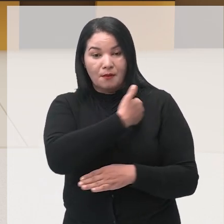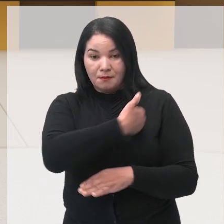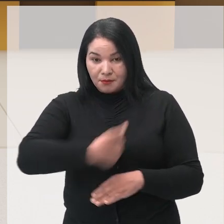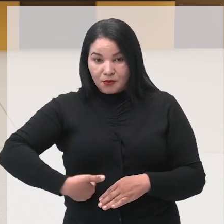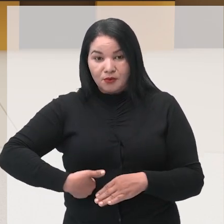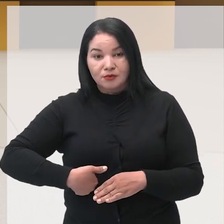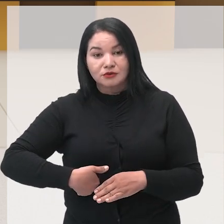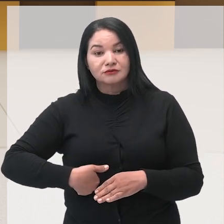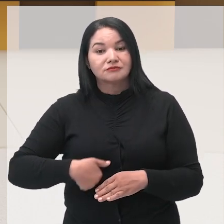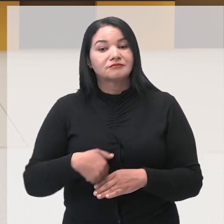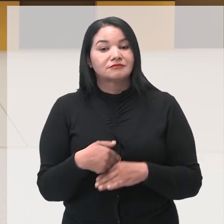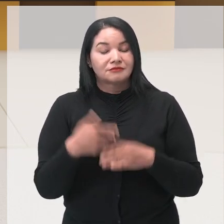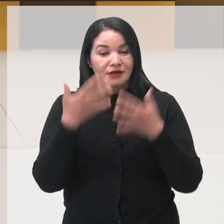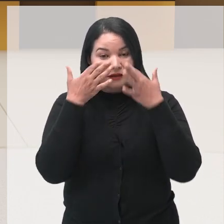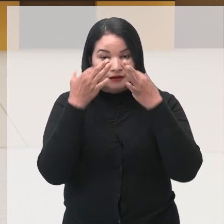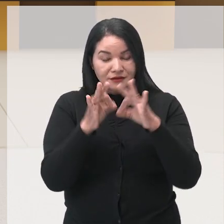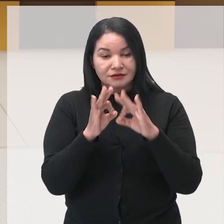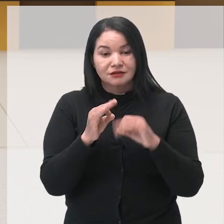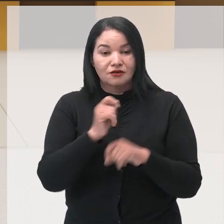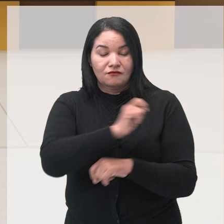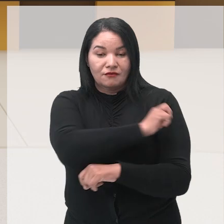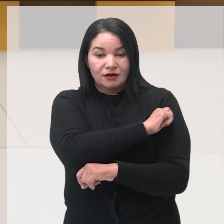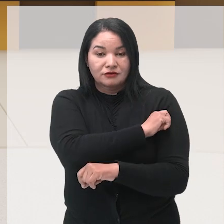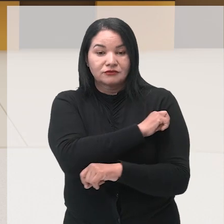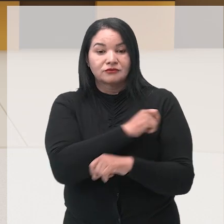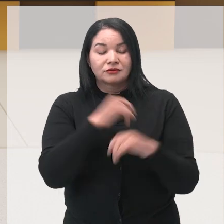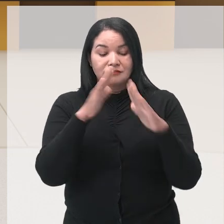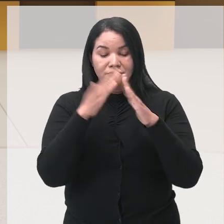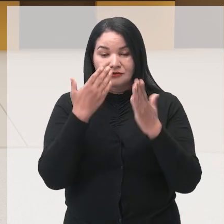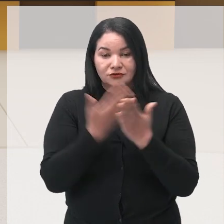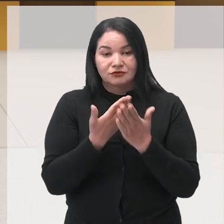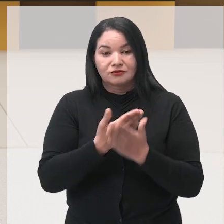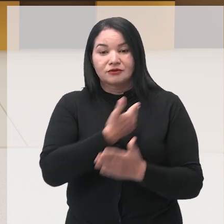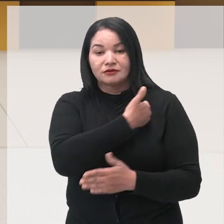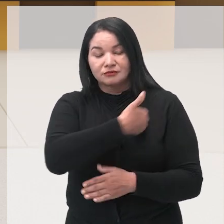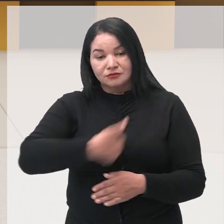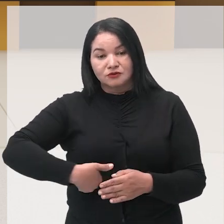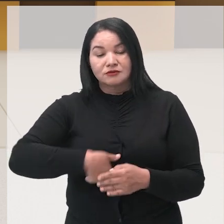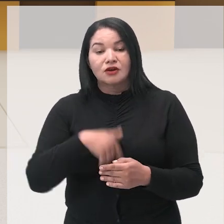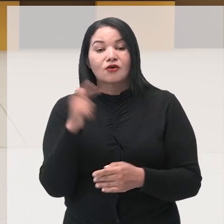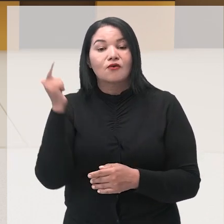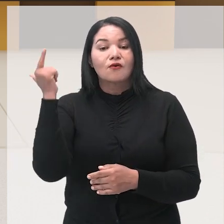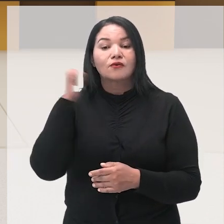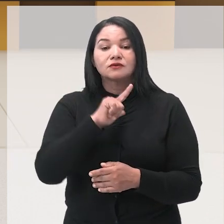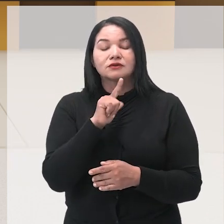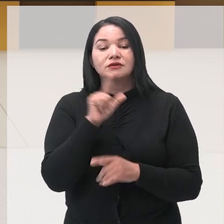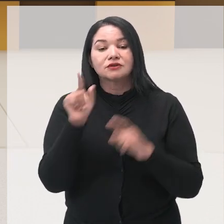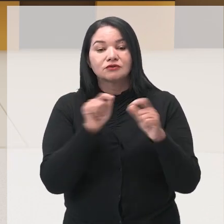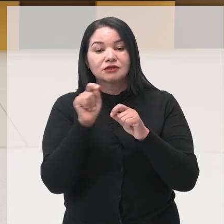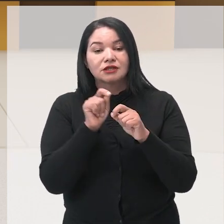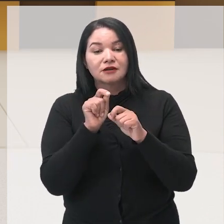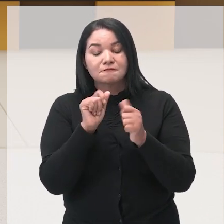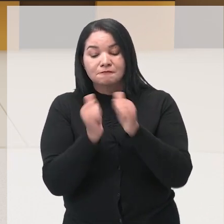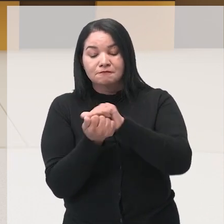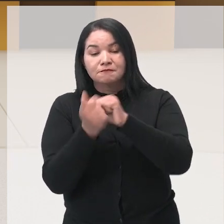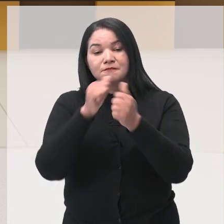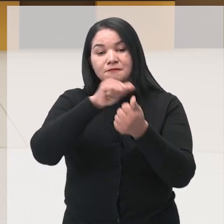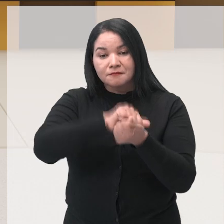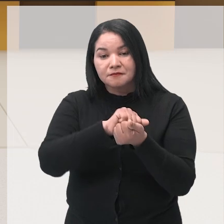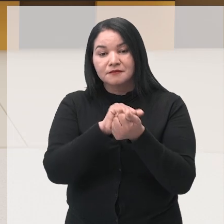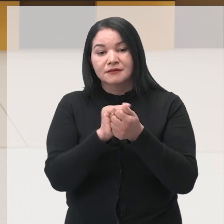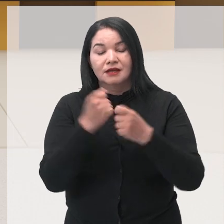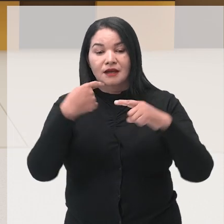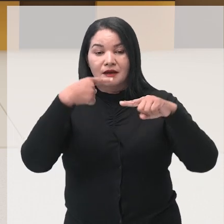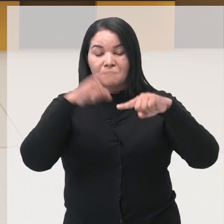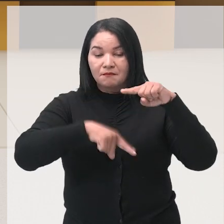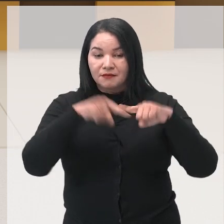a aluna era da rede pública, né? Ela conseguiu transformar esses resíduos,